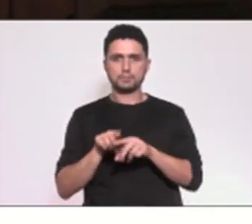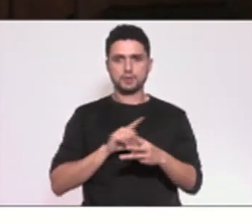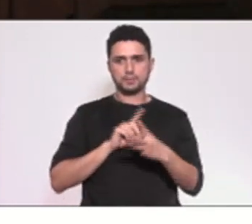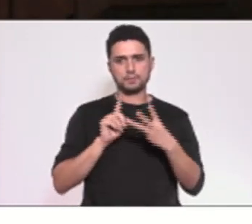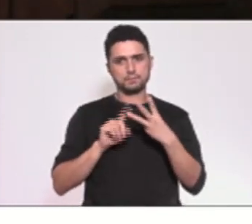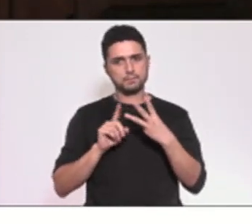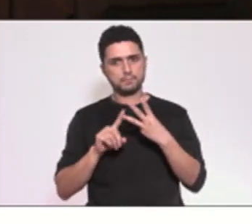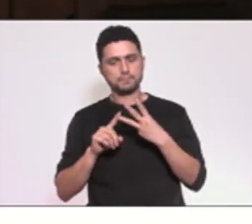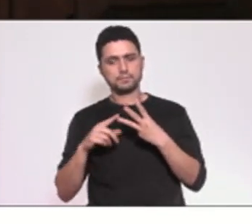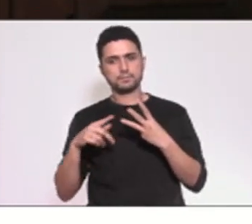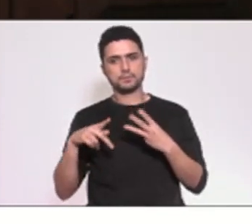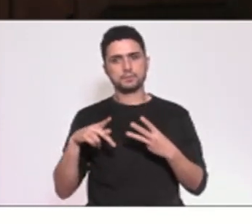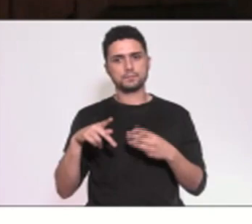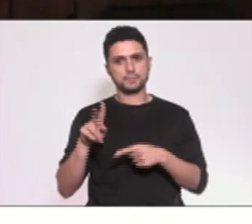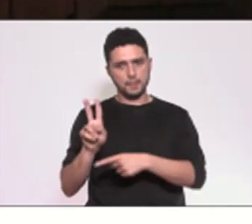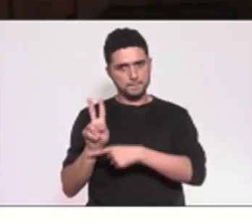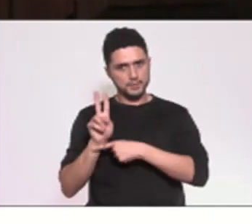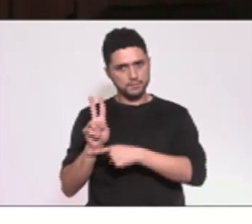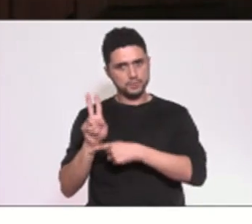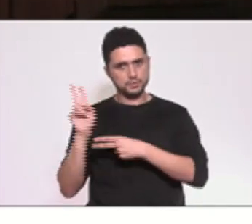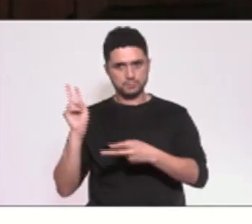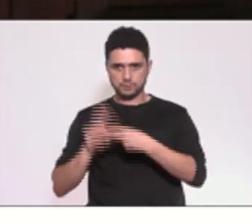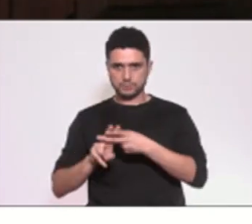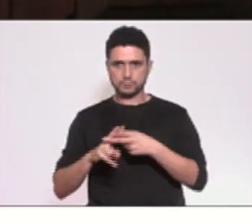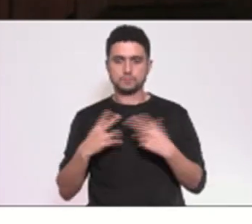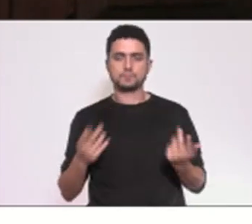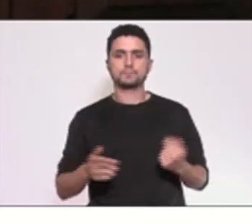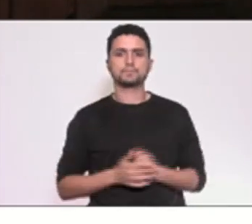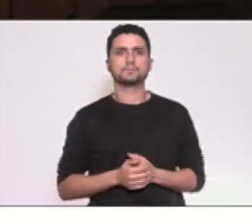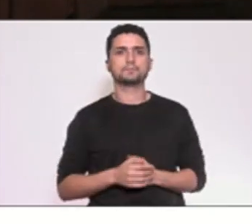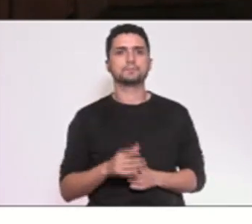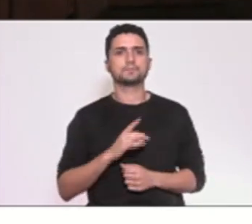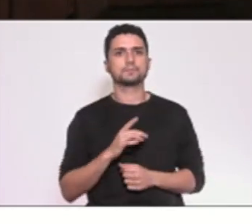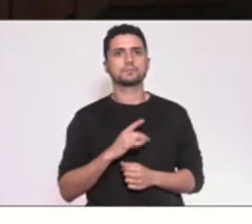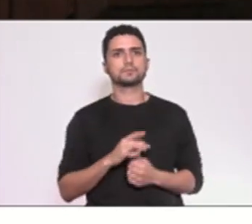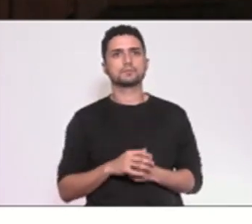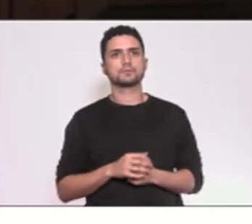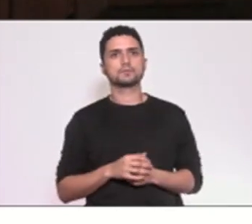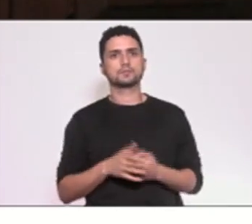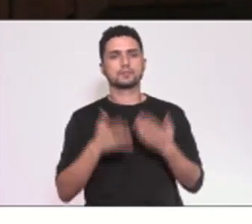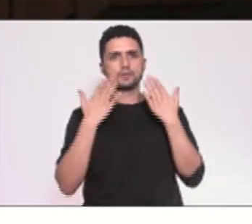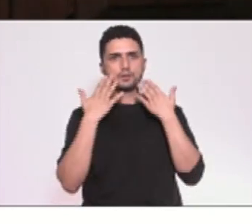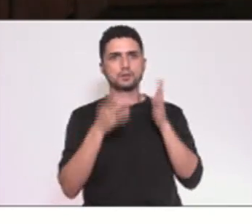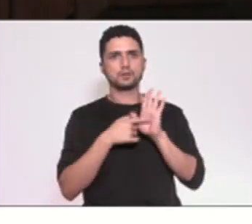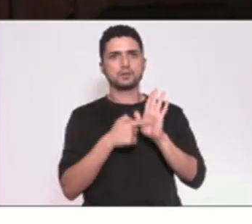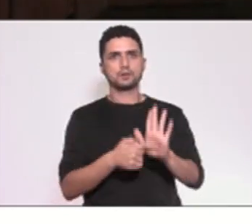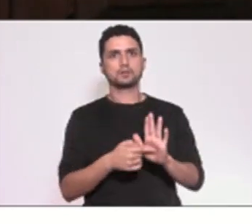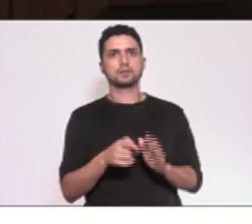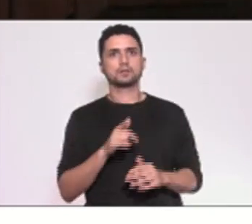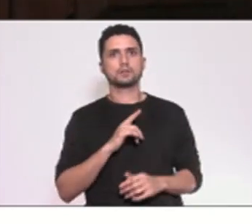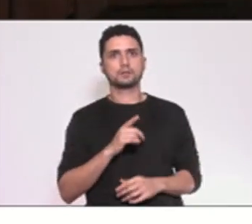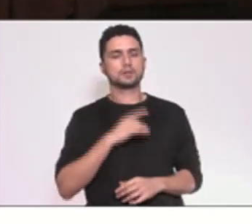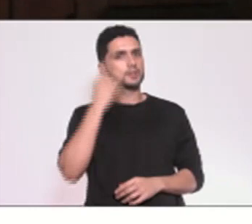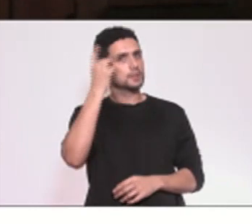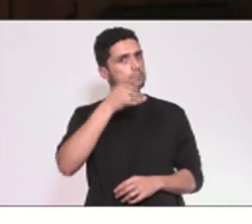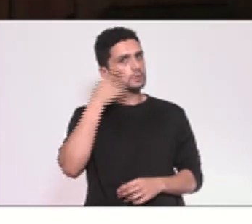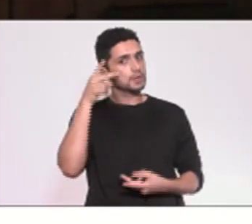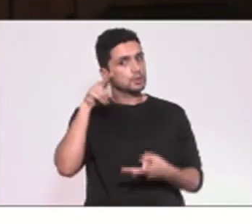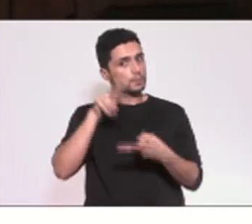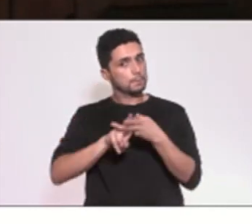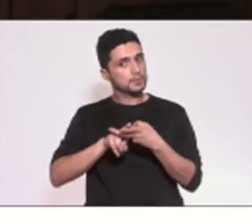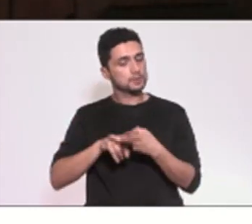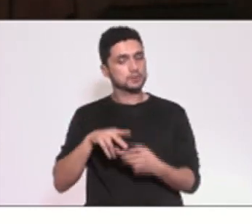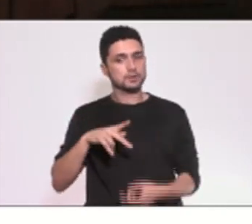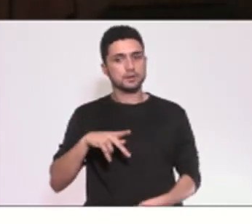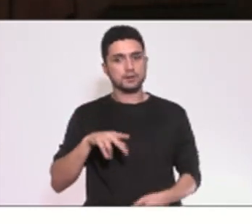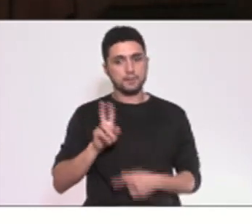preventiva. O fato concreto exposto, os deputados estão nesse momento em prisão preventiva,